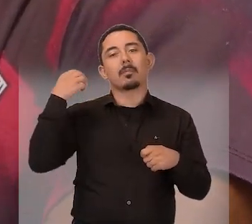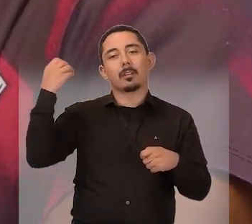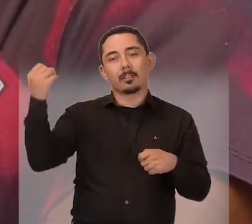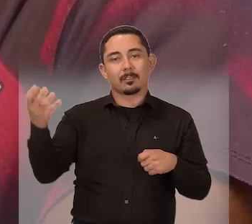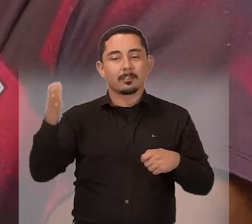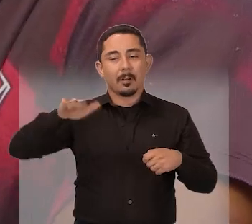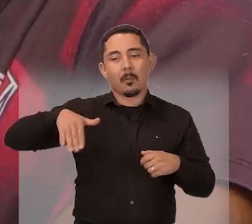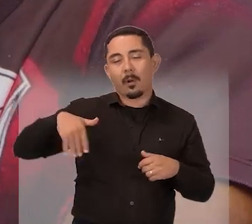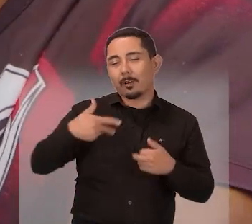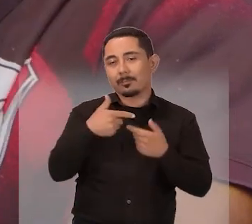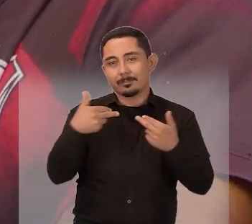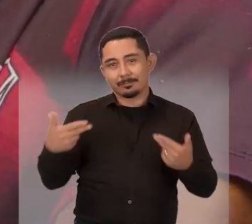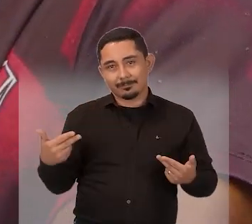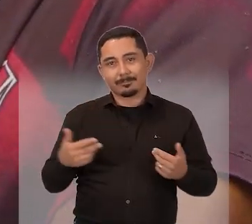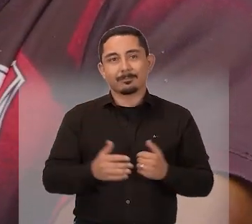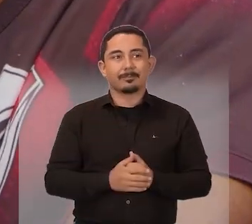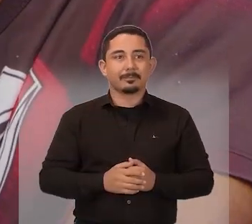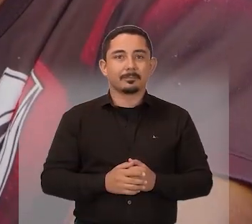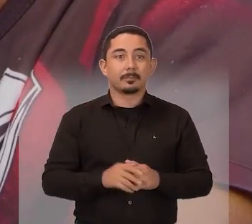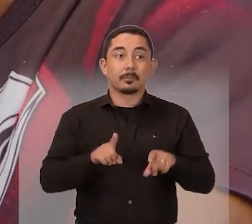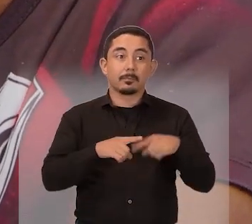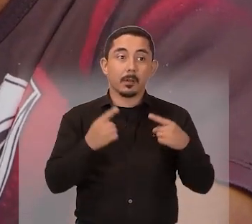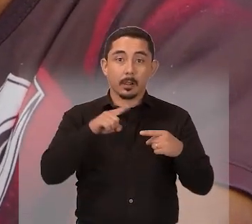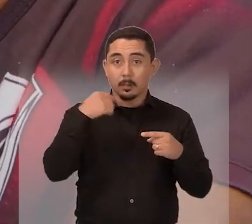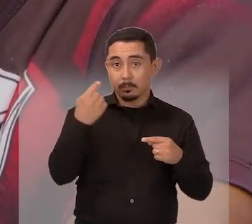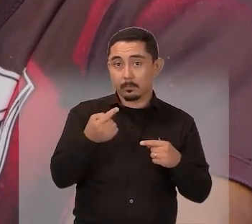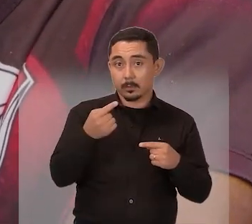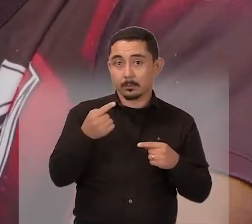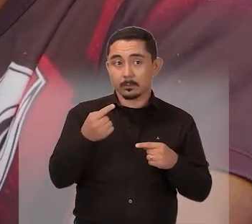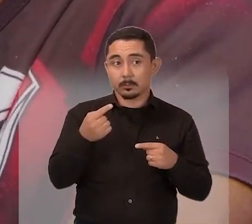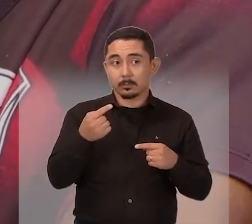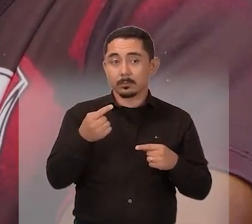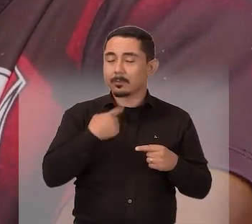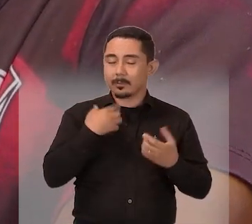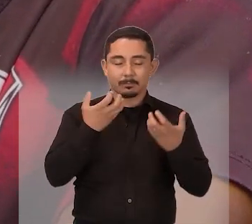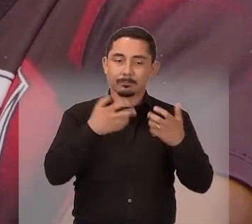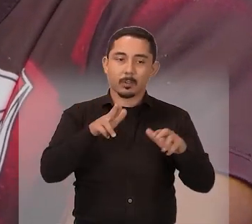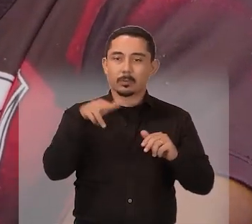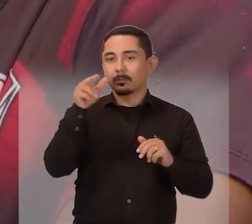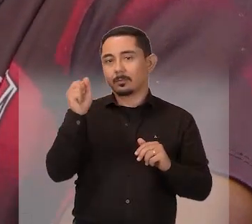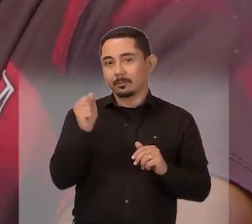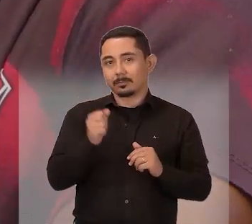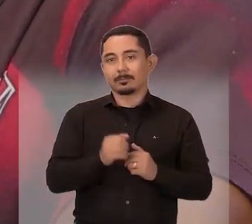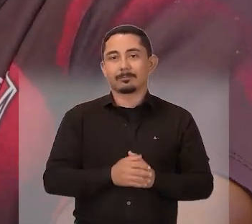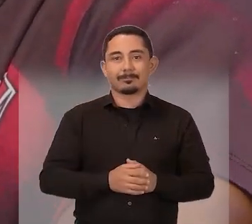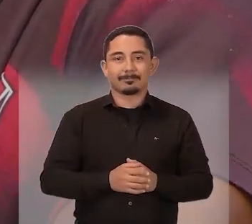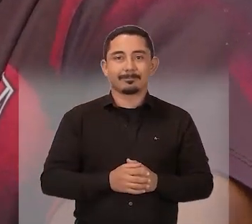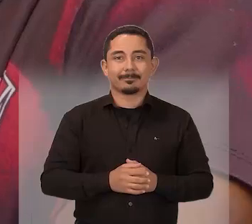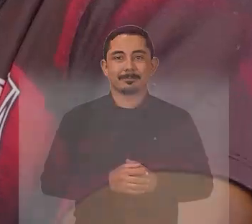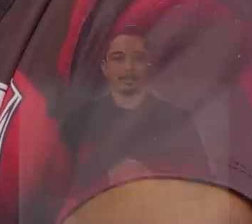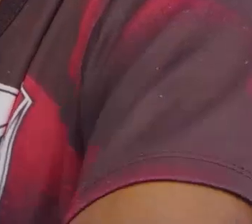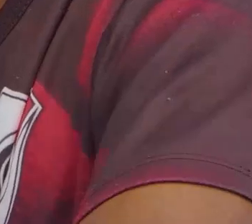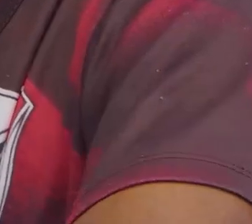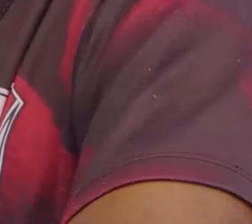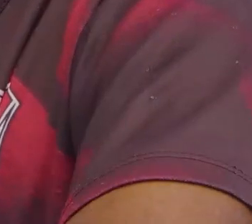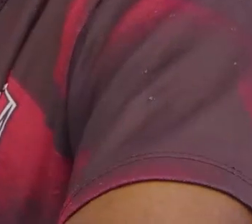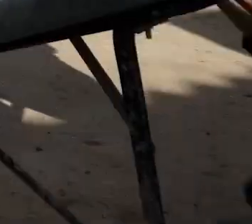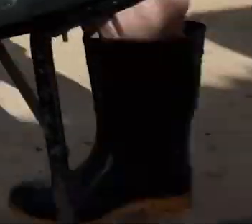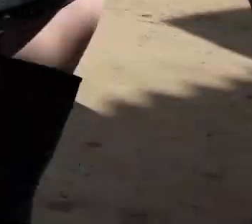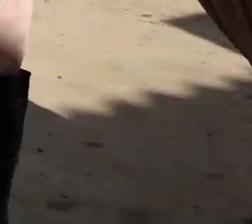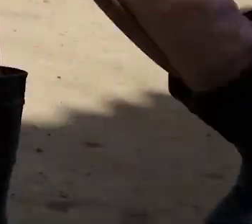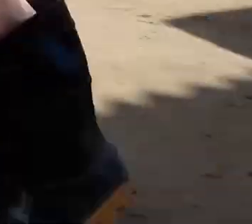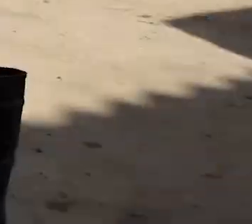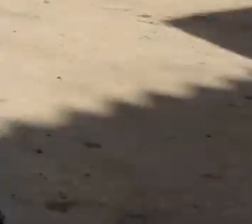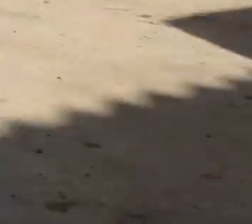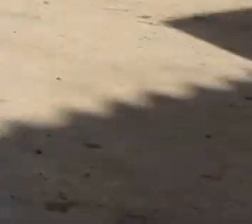para passear mesmo e curtir uma praia, algo do tipo assim, mas fora isso, graças a Deus, eu não quero mais sair daqui não.